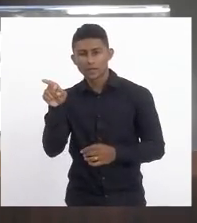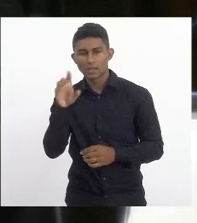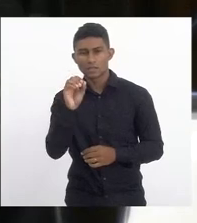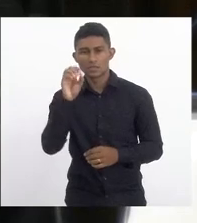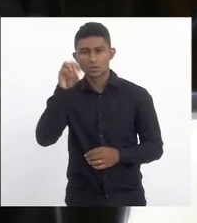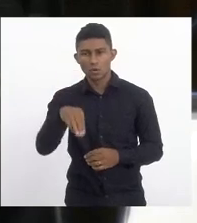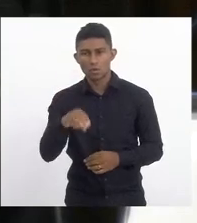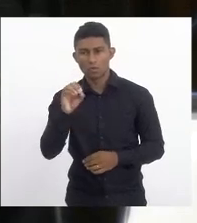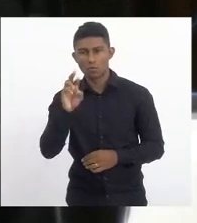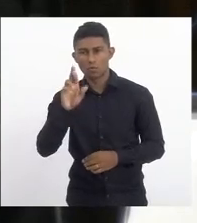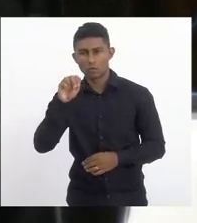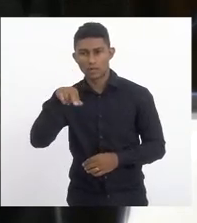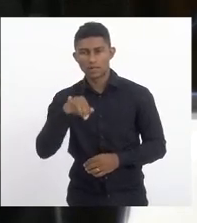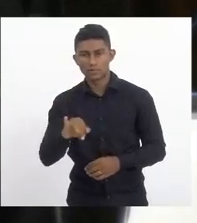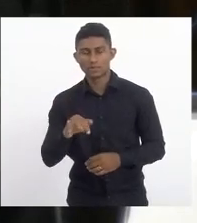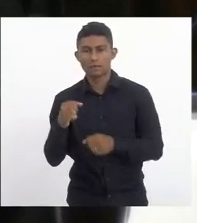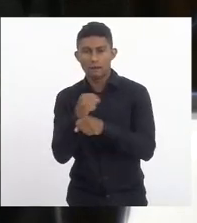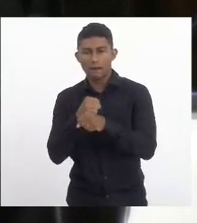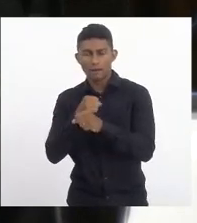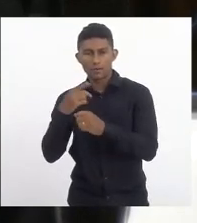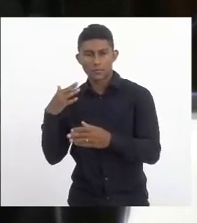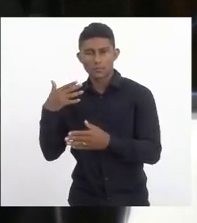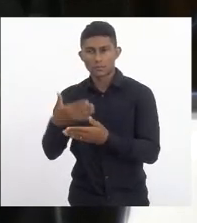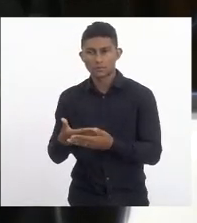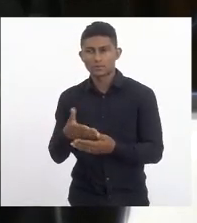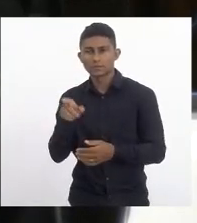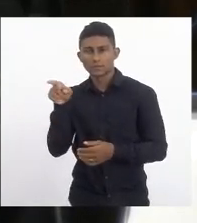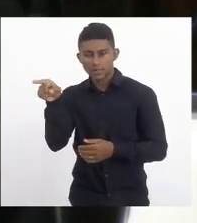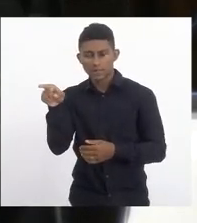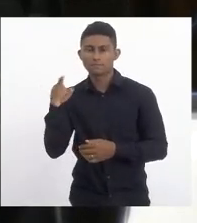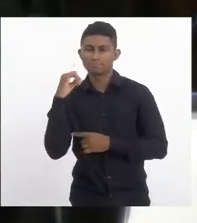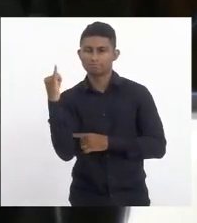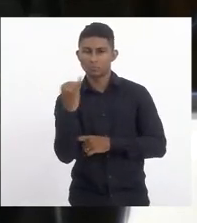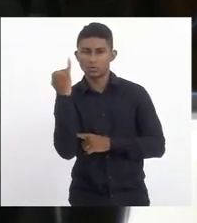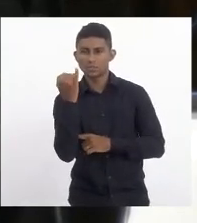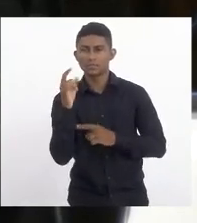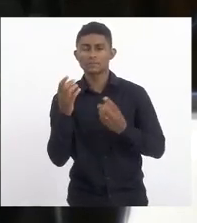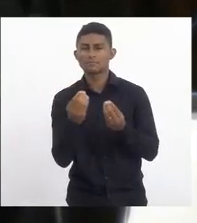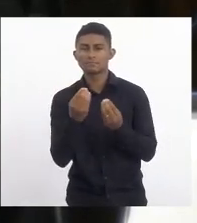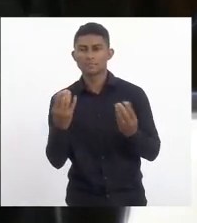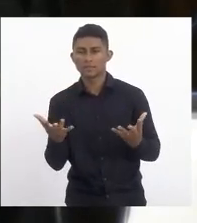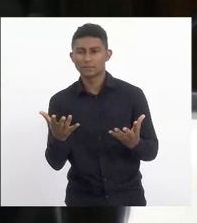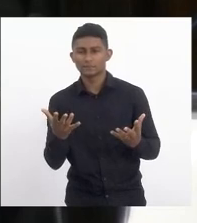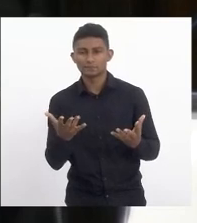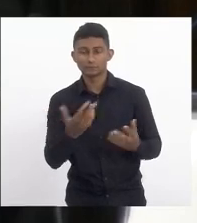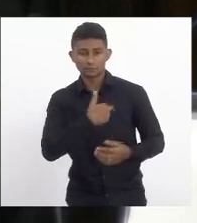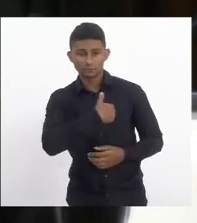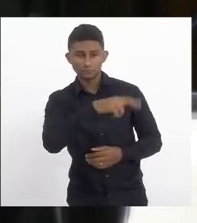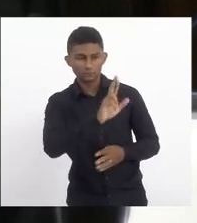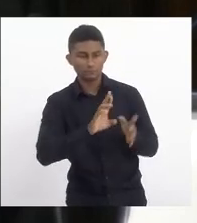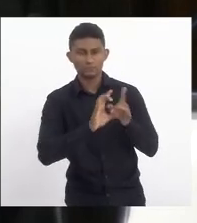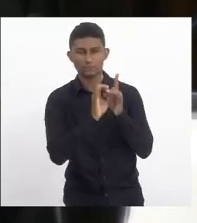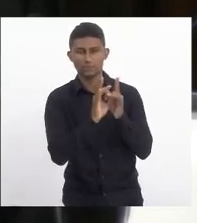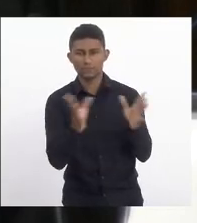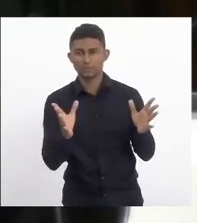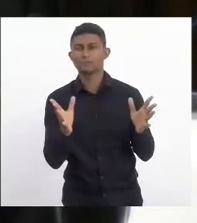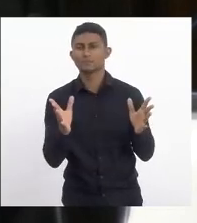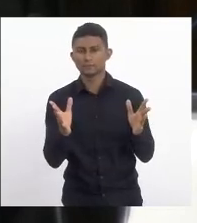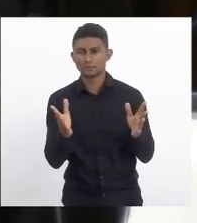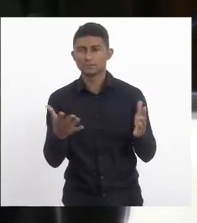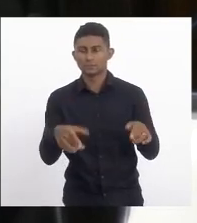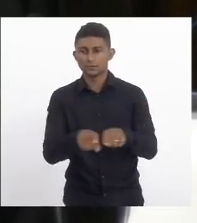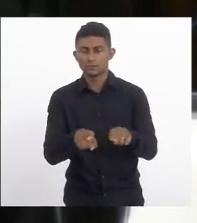exercido ao longo dos anos um papel importantíssimo em prol dessa laicidade religiosa e de uma